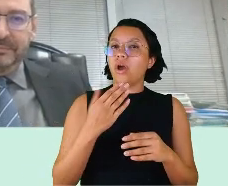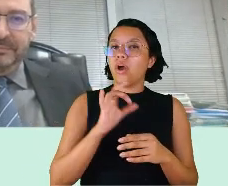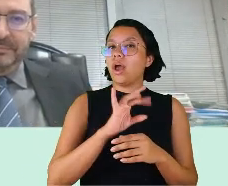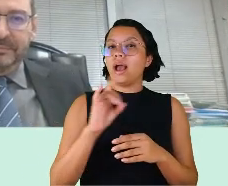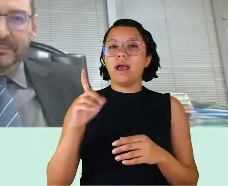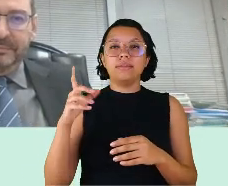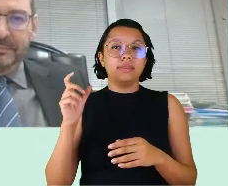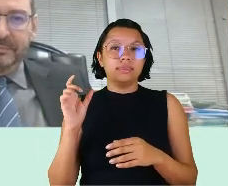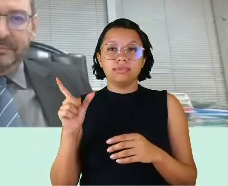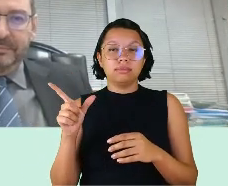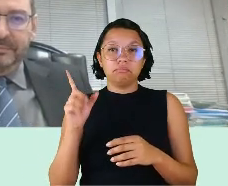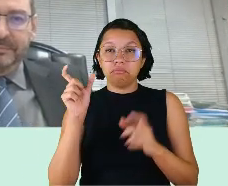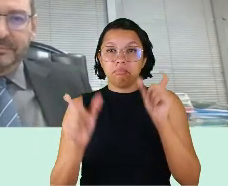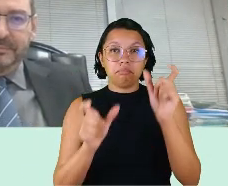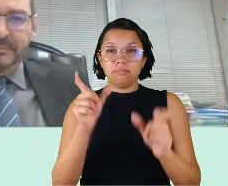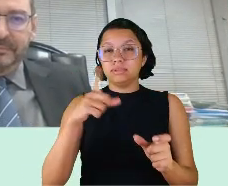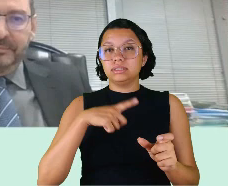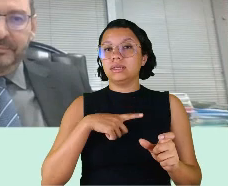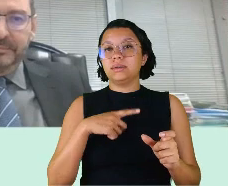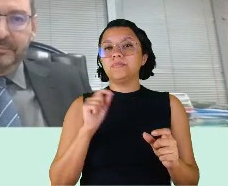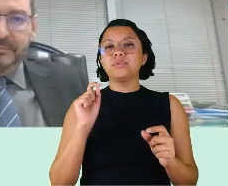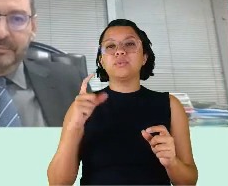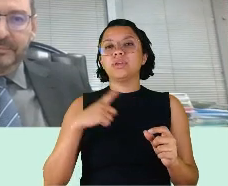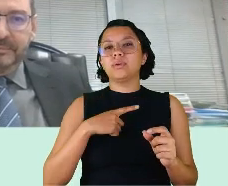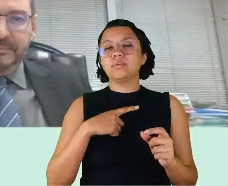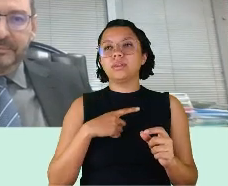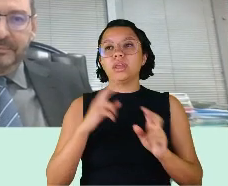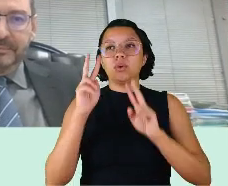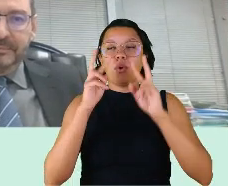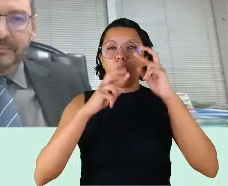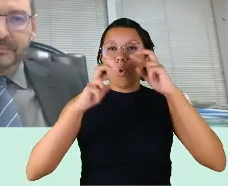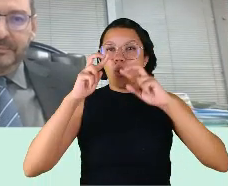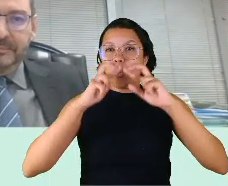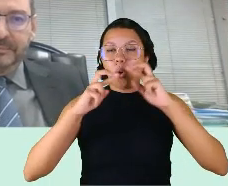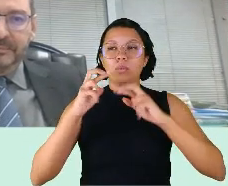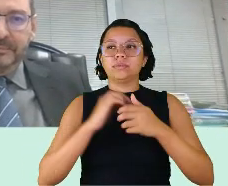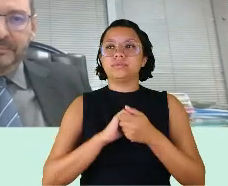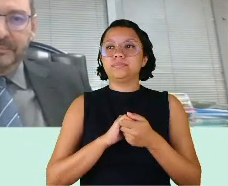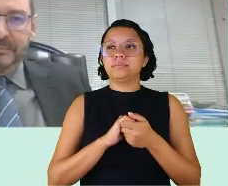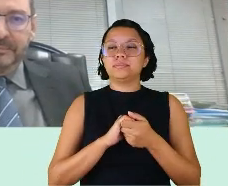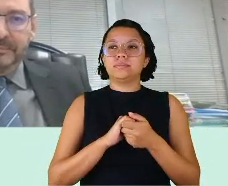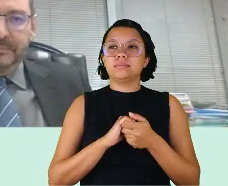demanda que cada uma delas tem. O que eu tenho observado